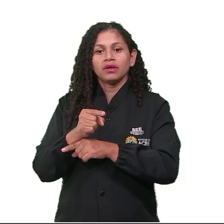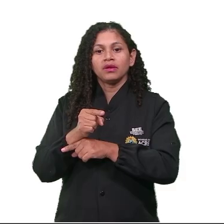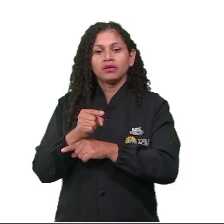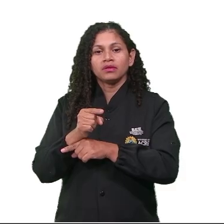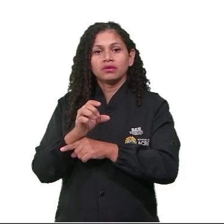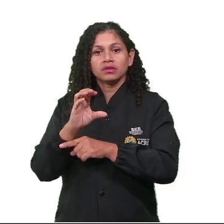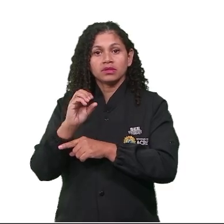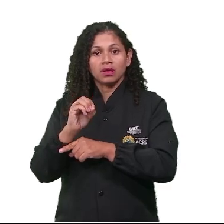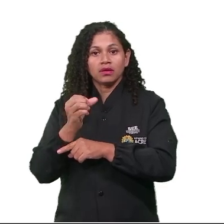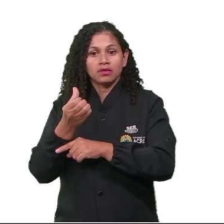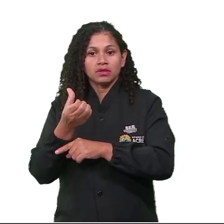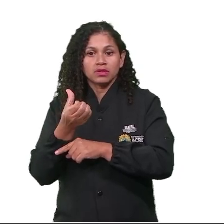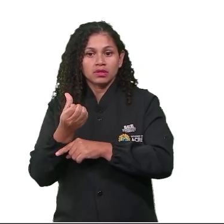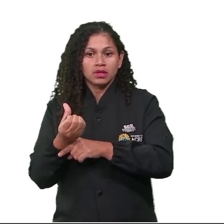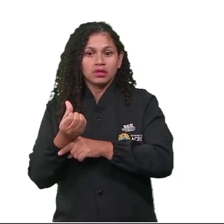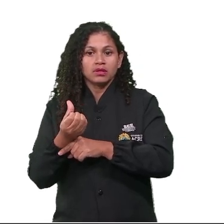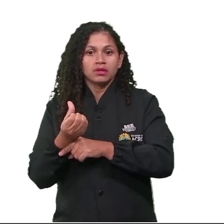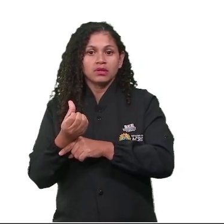0,06